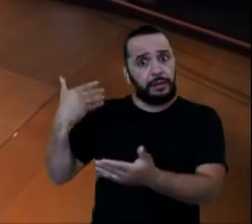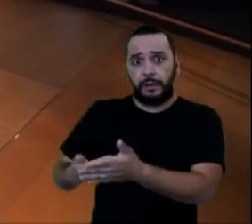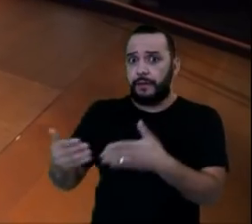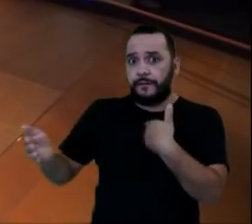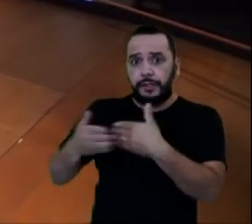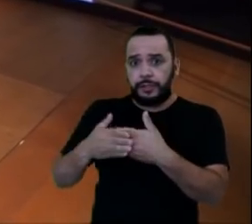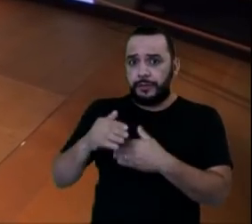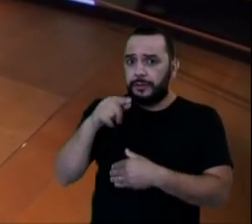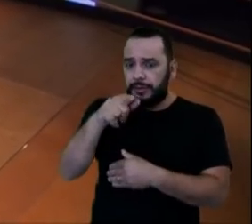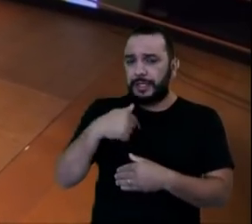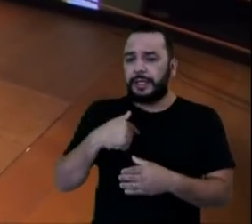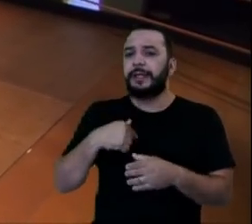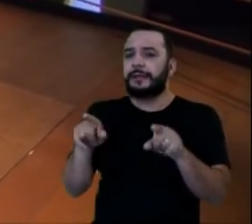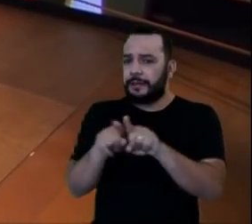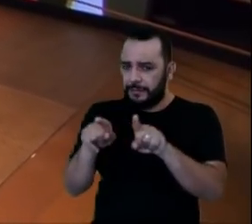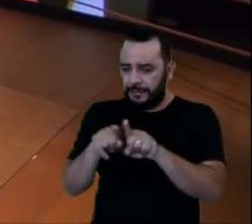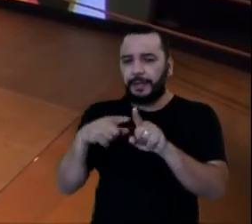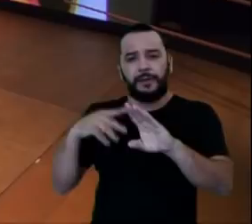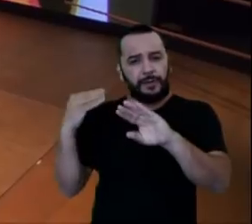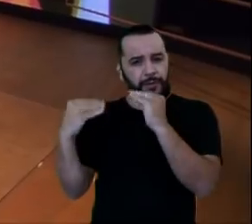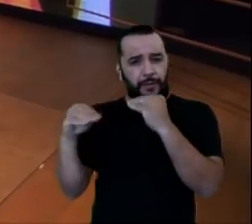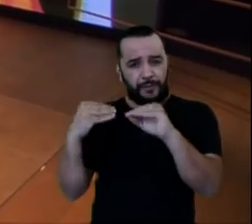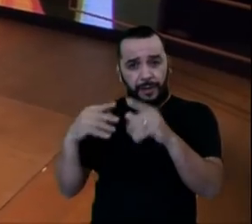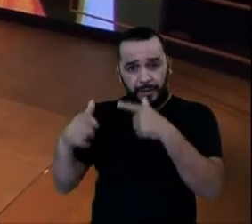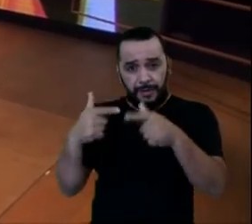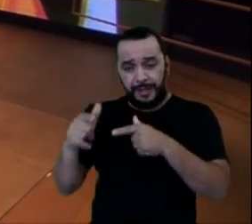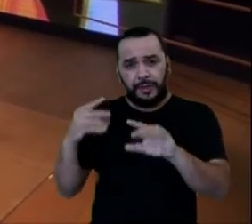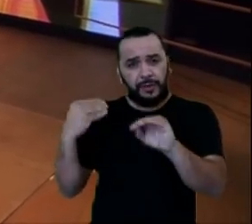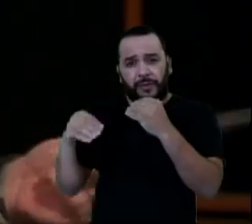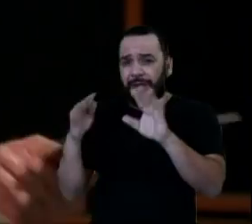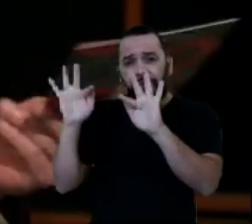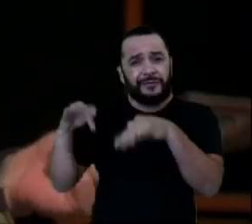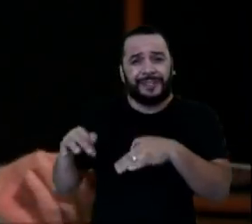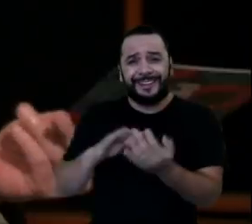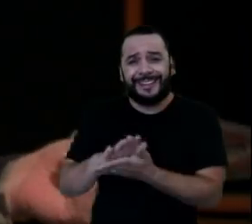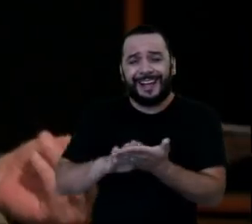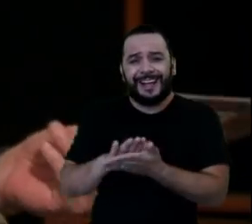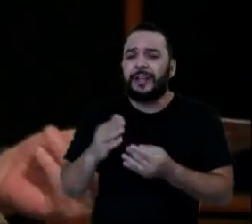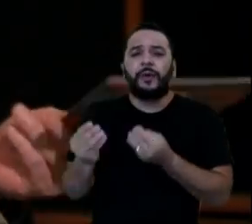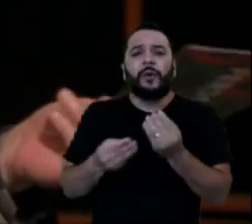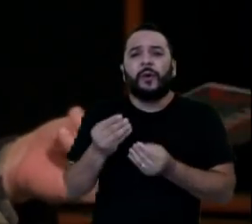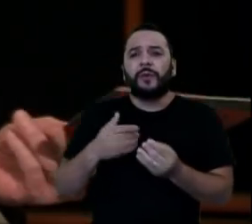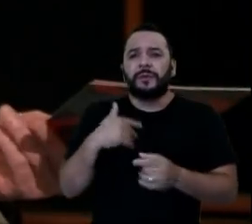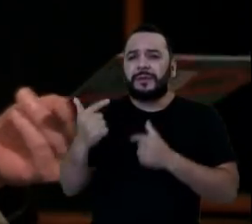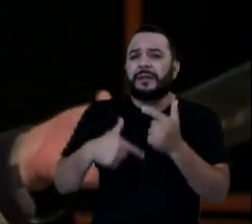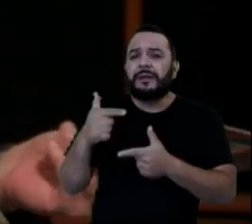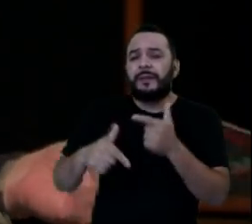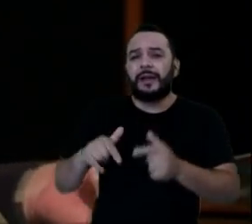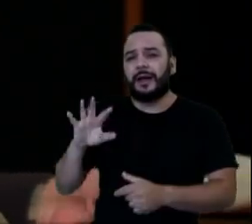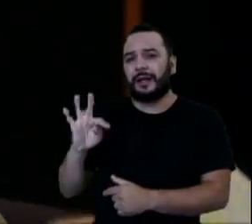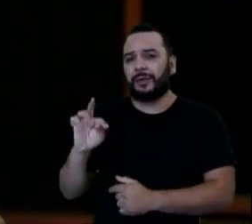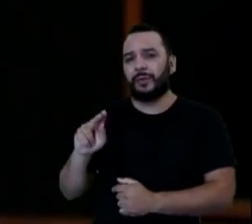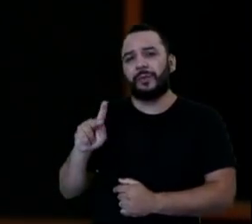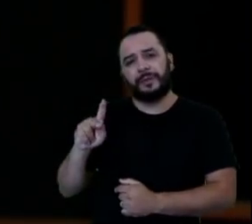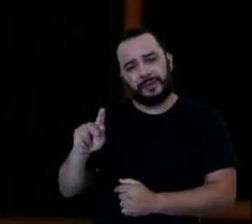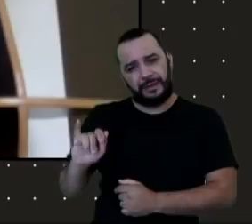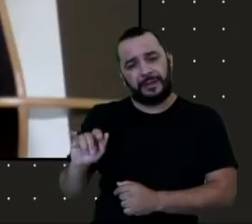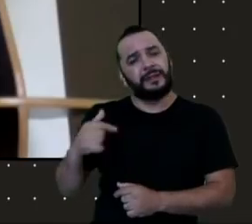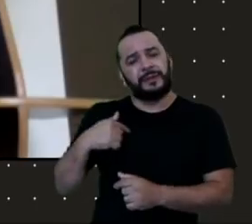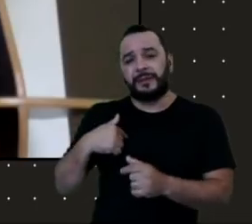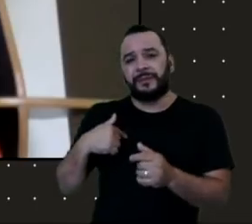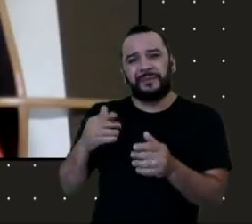Estamos de volta para o nosso bate-papo com a Beth Goulart. Beth, depois da TV Cultura, você foi para a TV Tupi. E lá